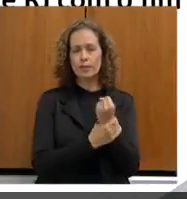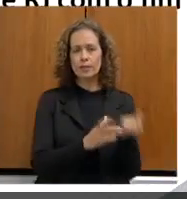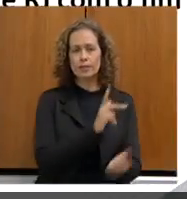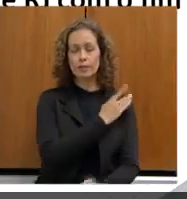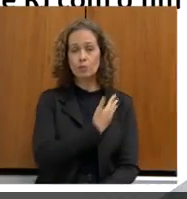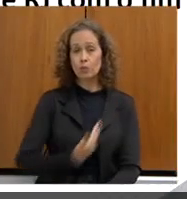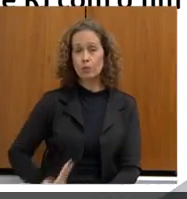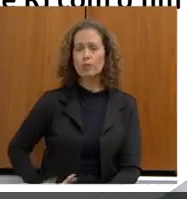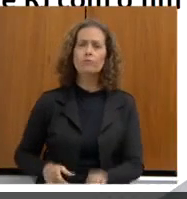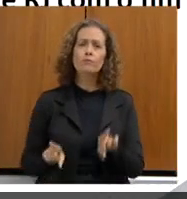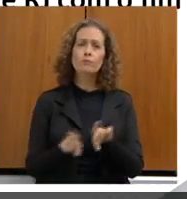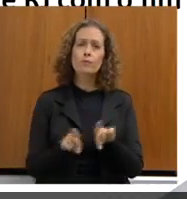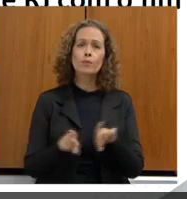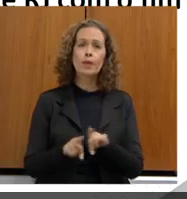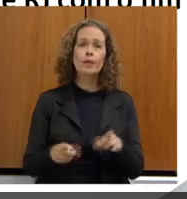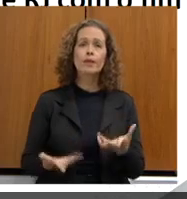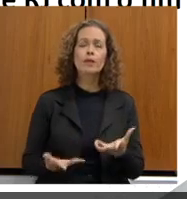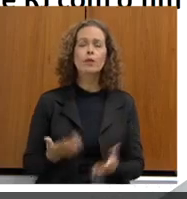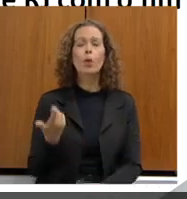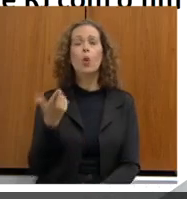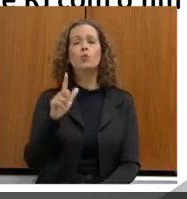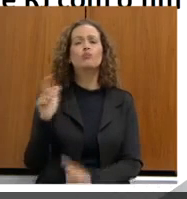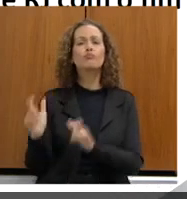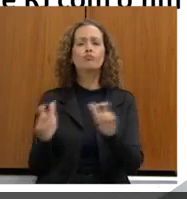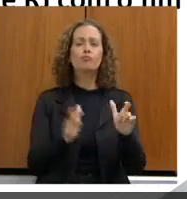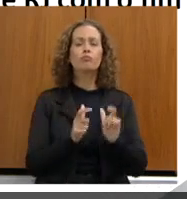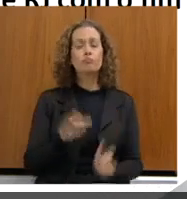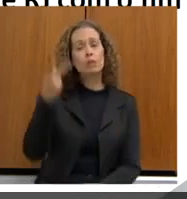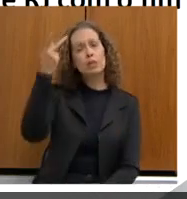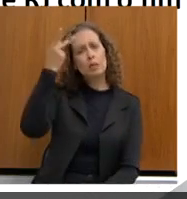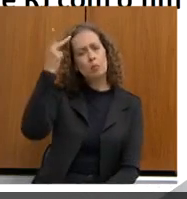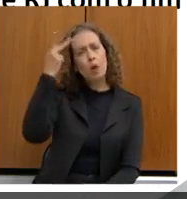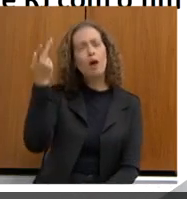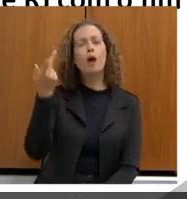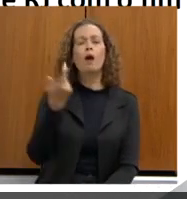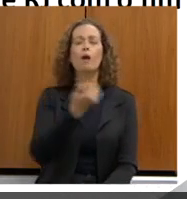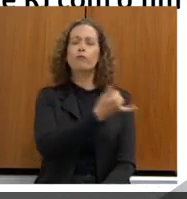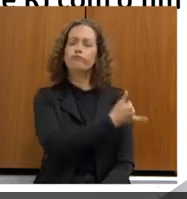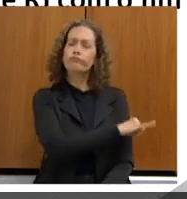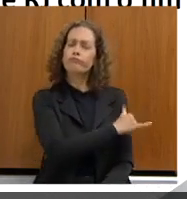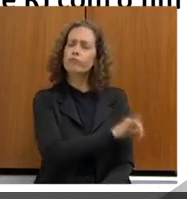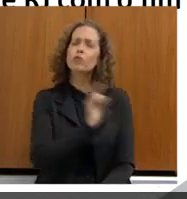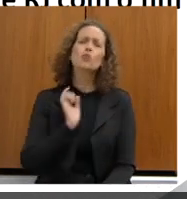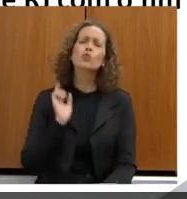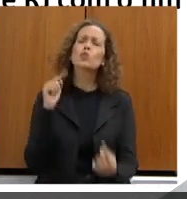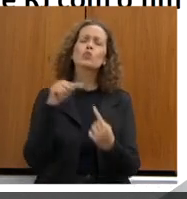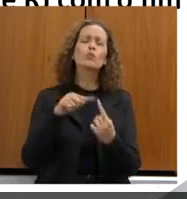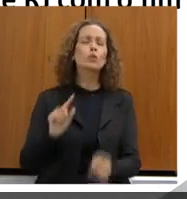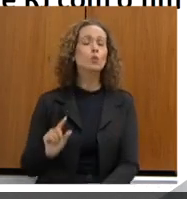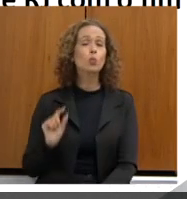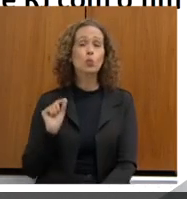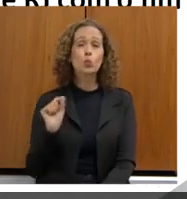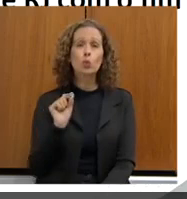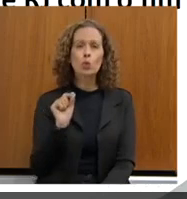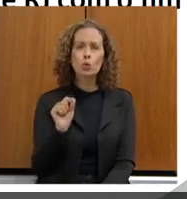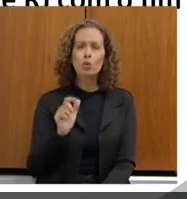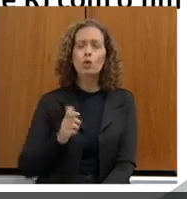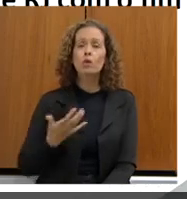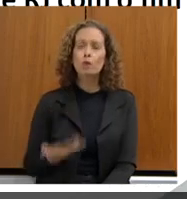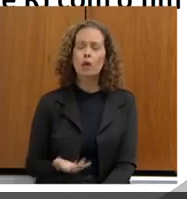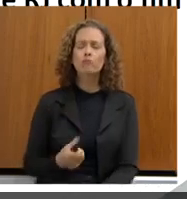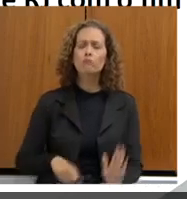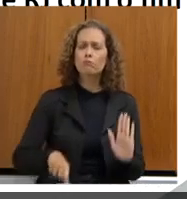unidades da Federação no caso São Paulo Rio de Janeiro com a finalidade de interromper